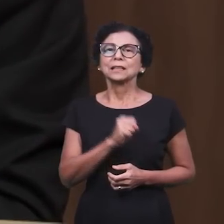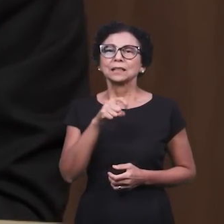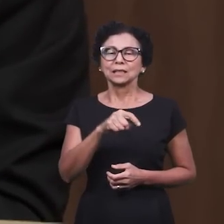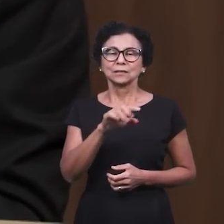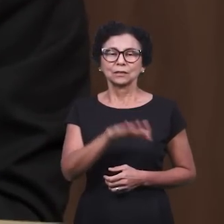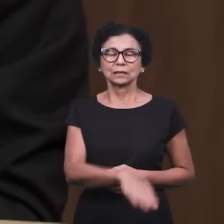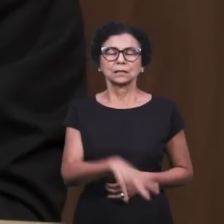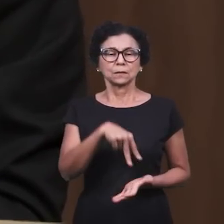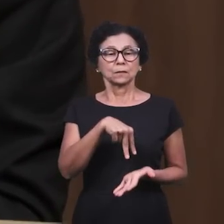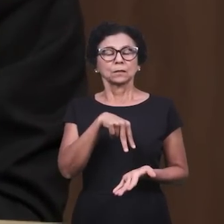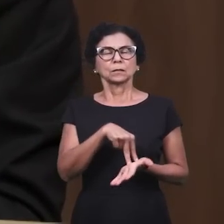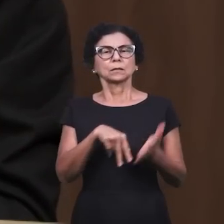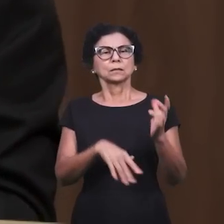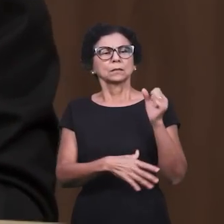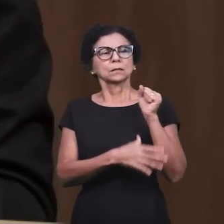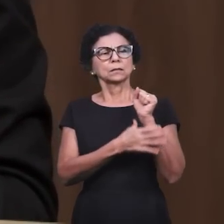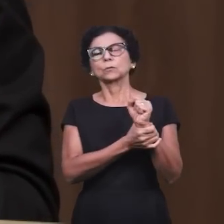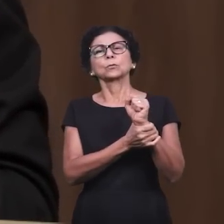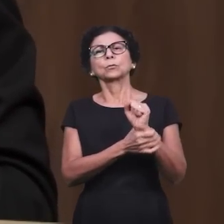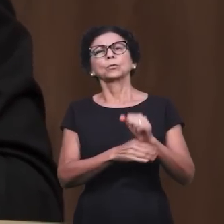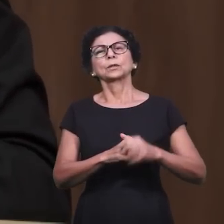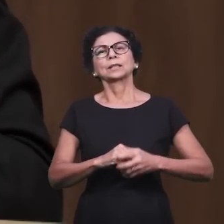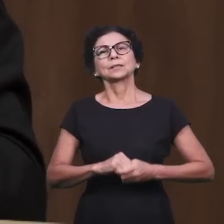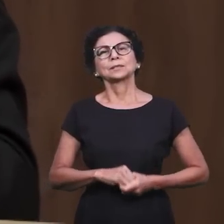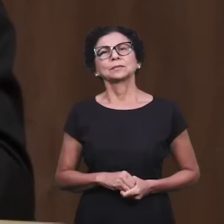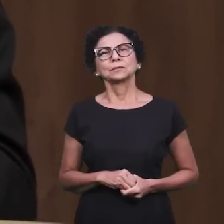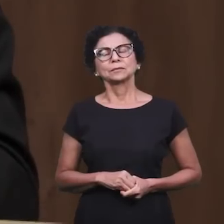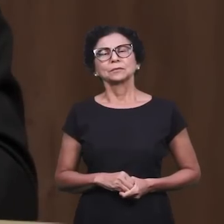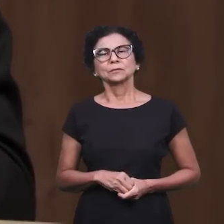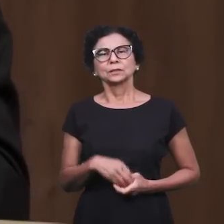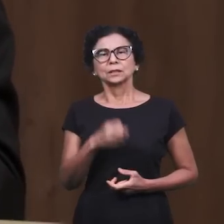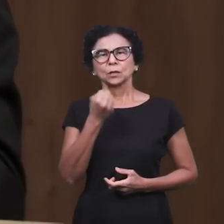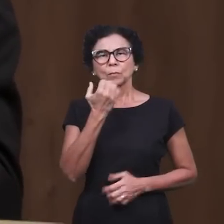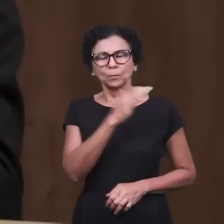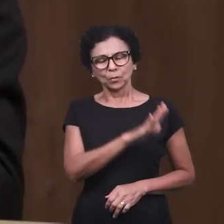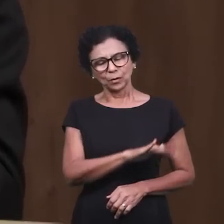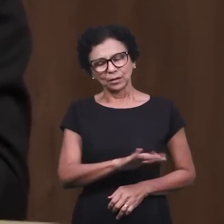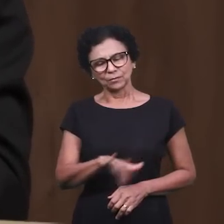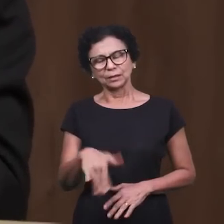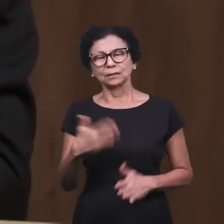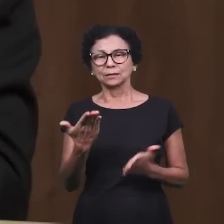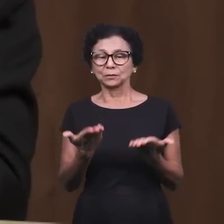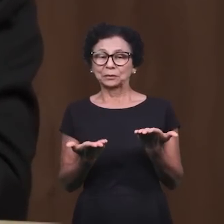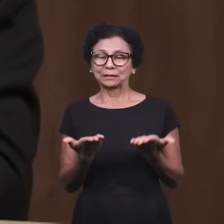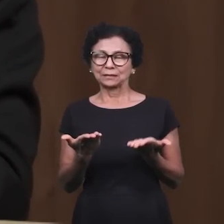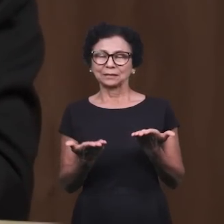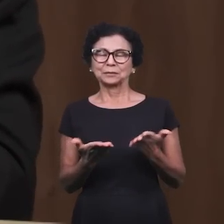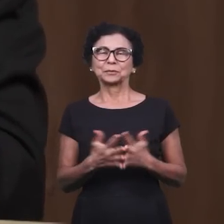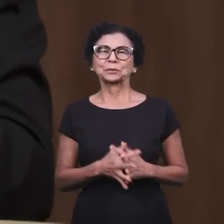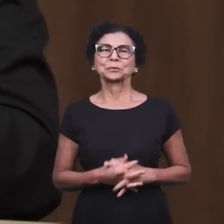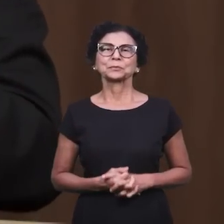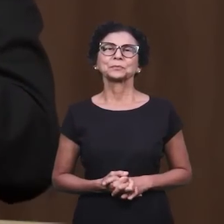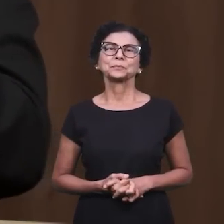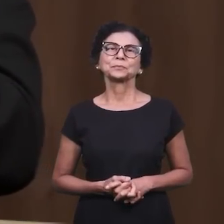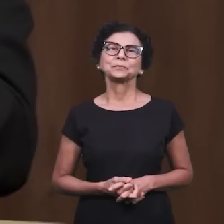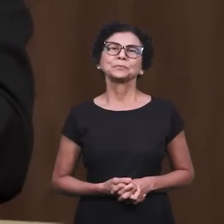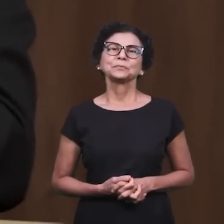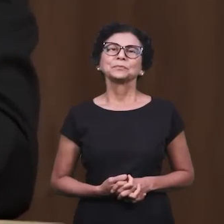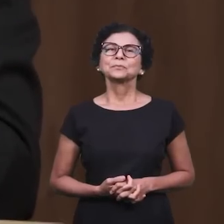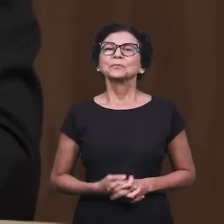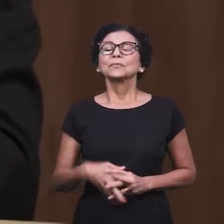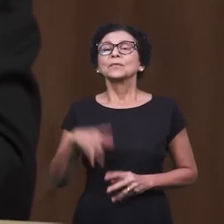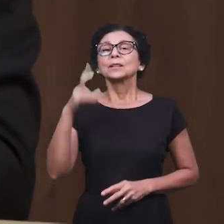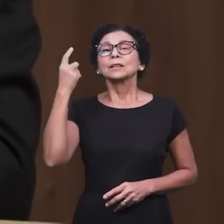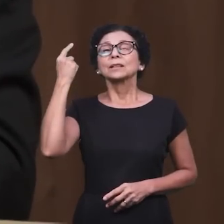segura. Amanhã alguém falar assim, se ele teve uma boa infância, com equilíbrio na Exatamente. igreja, qual a lembrança que ele